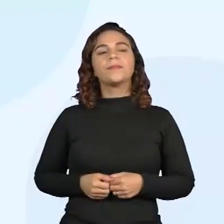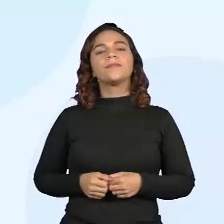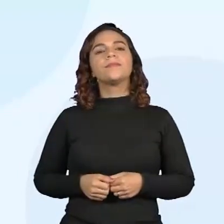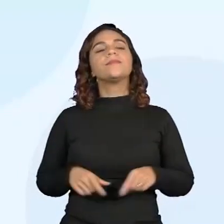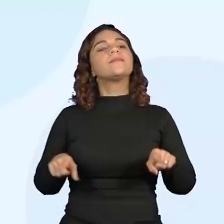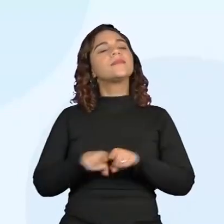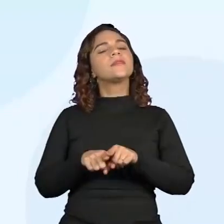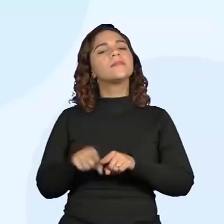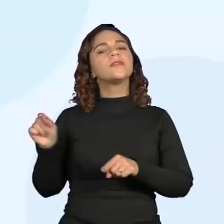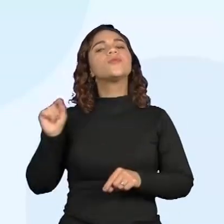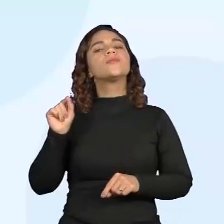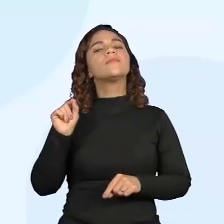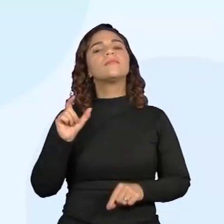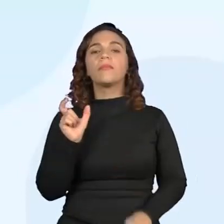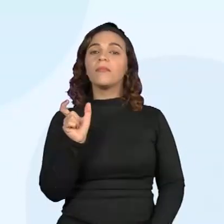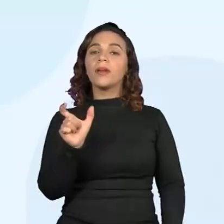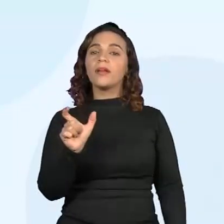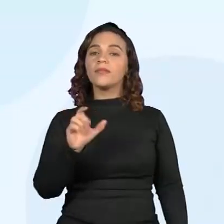escrito cidadania.